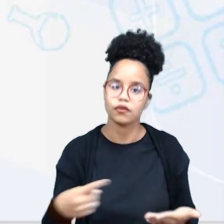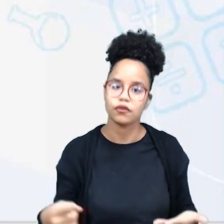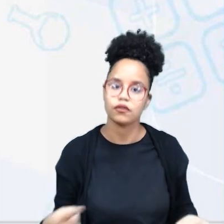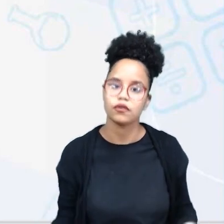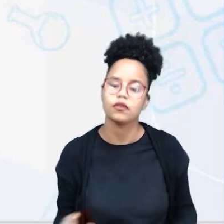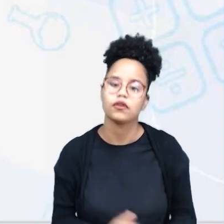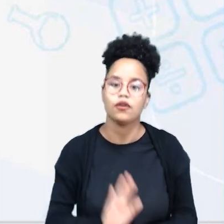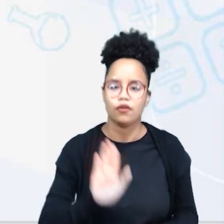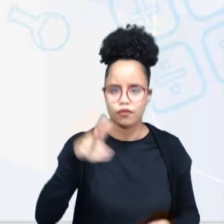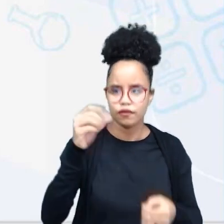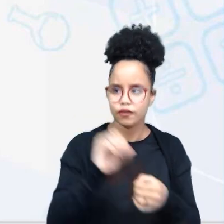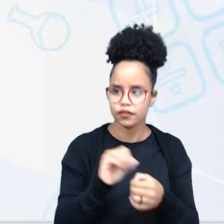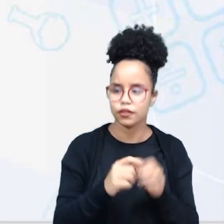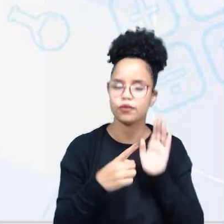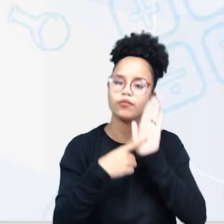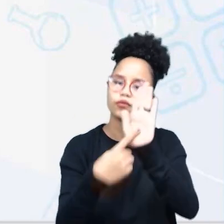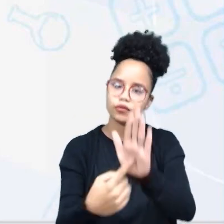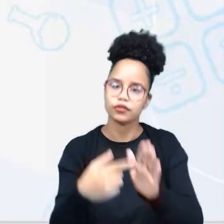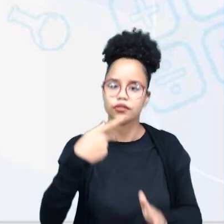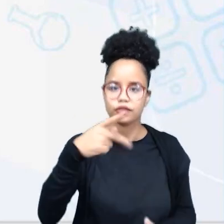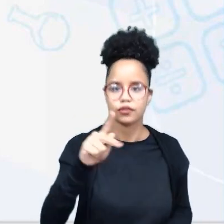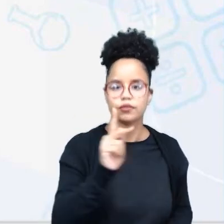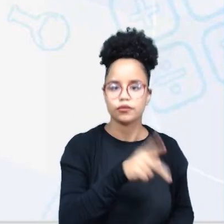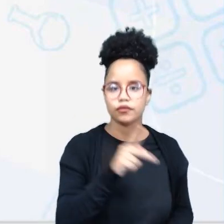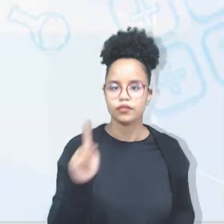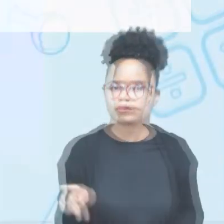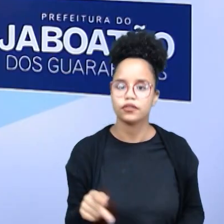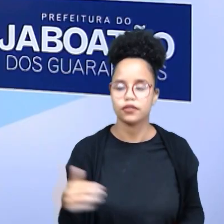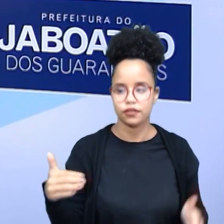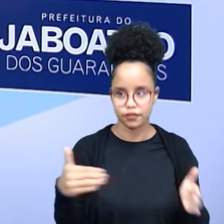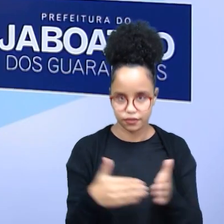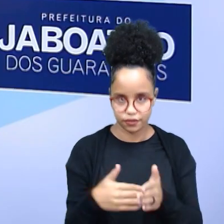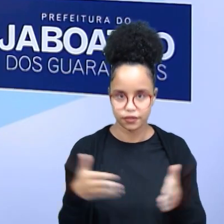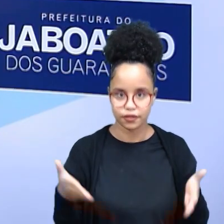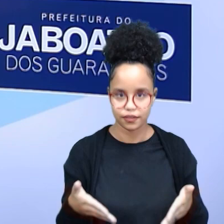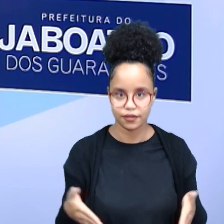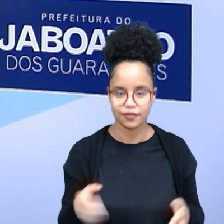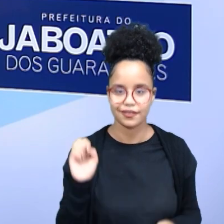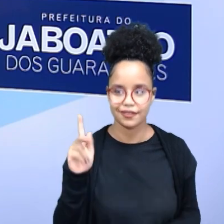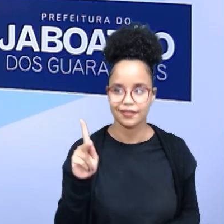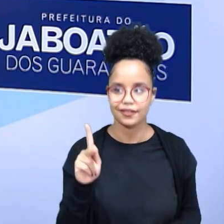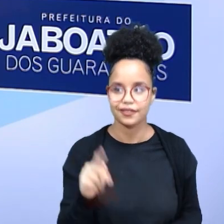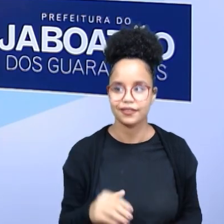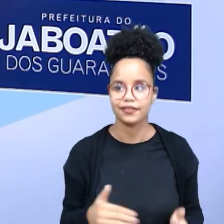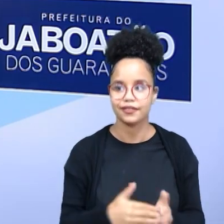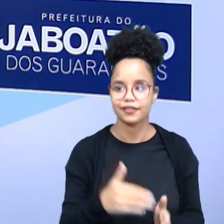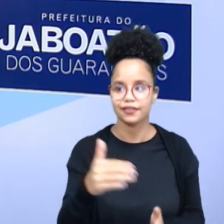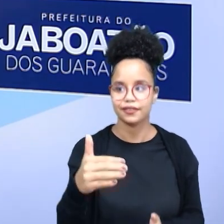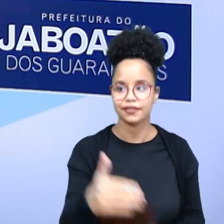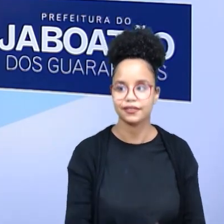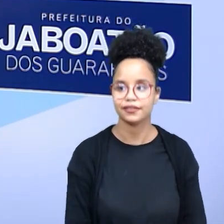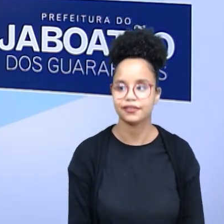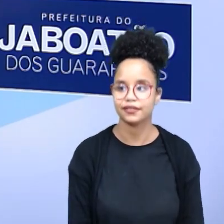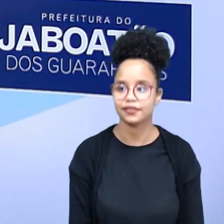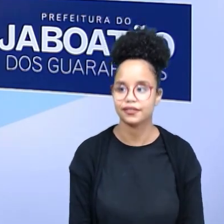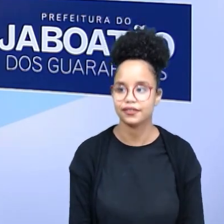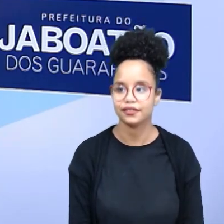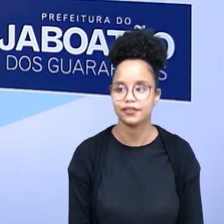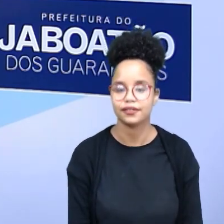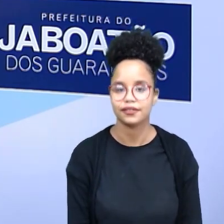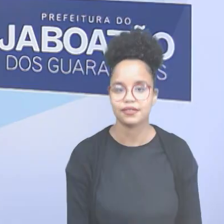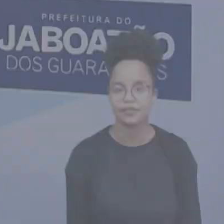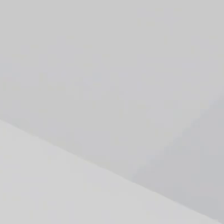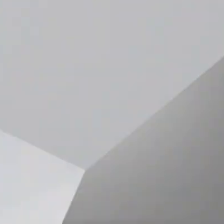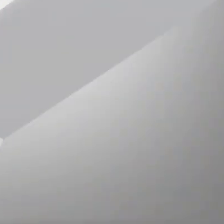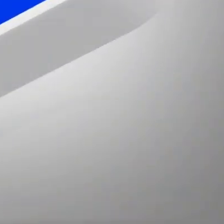Quando fizer mostra só professor e a gente vai ficando por aqui Ok minha gente até mais Um abraço para